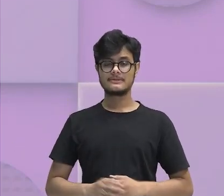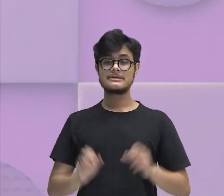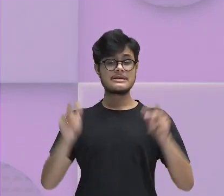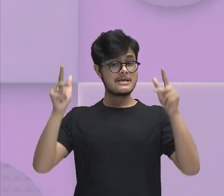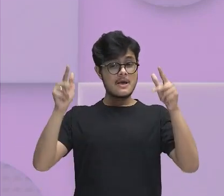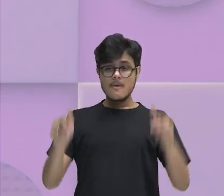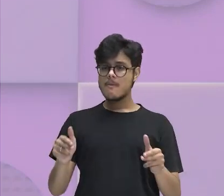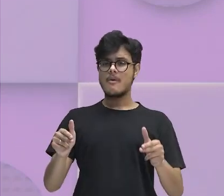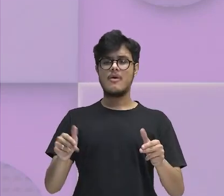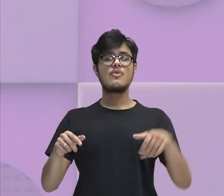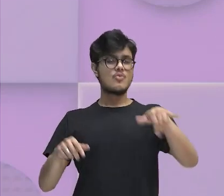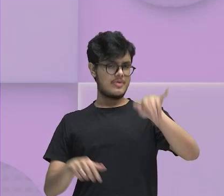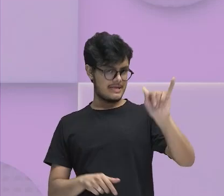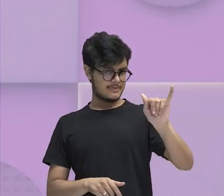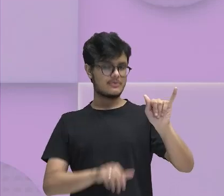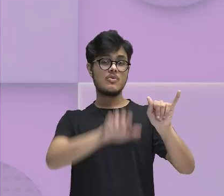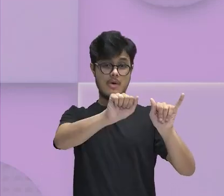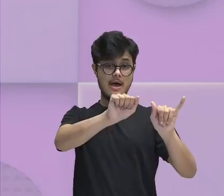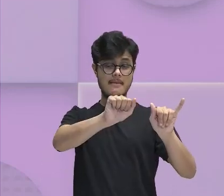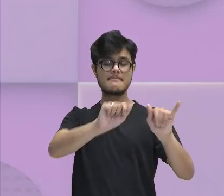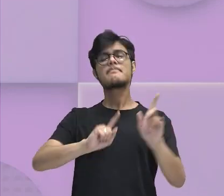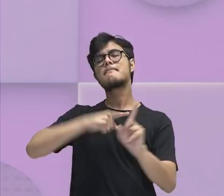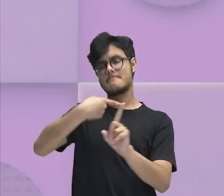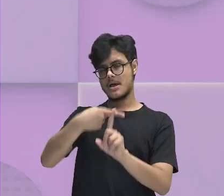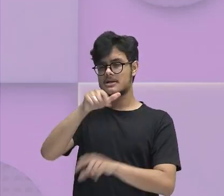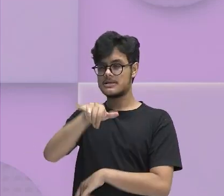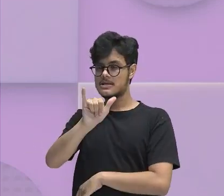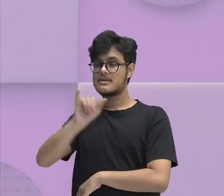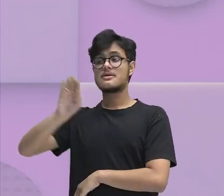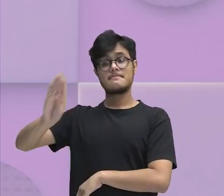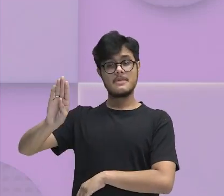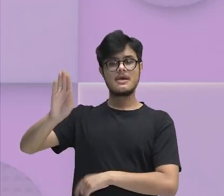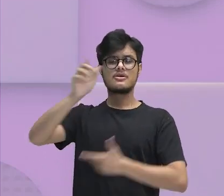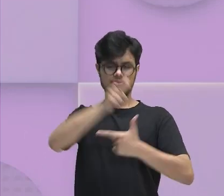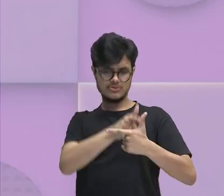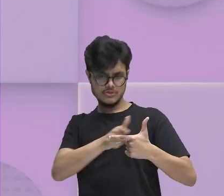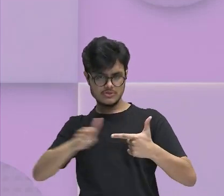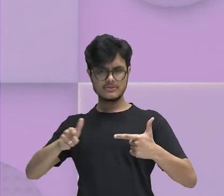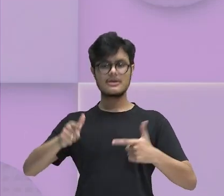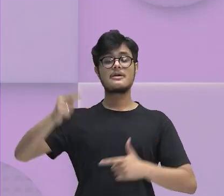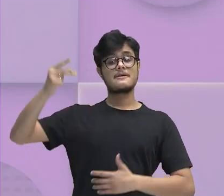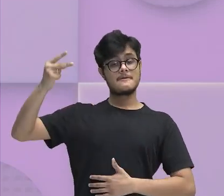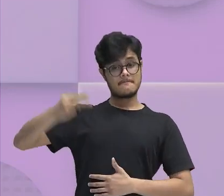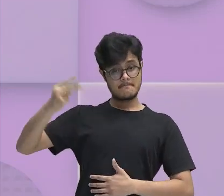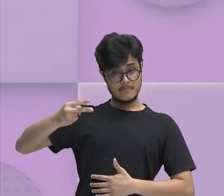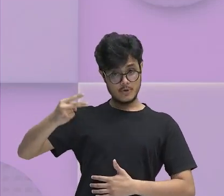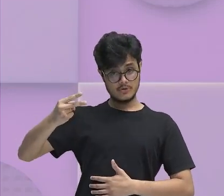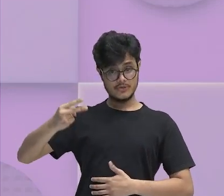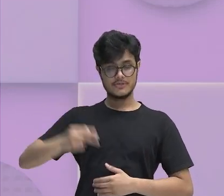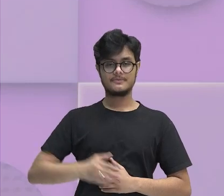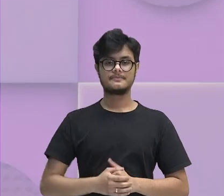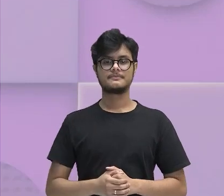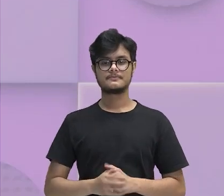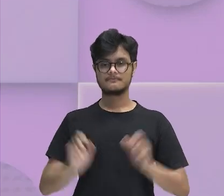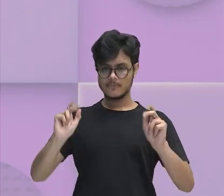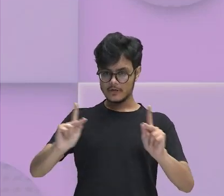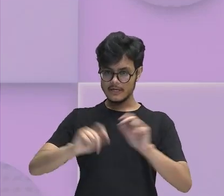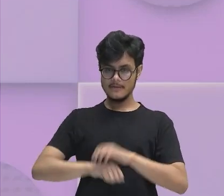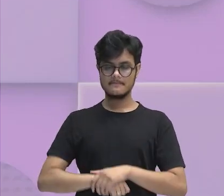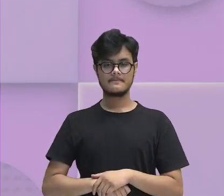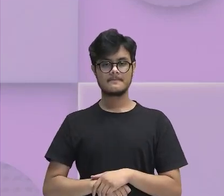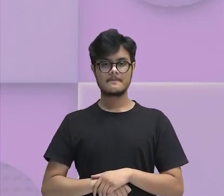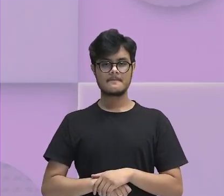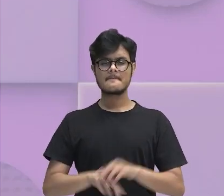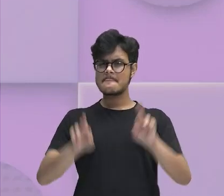vou fazer no y. Pegar o y de uma coordenada, somar com o y da outra coordenada e dividir por 2.